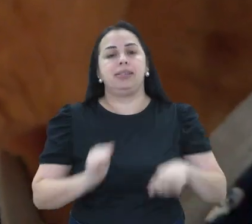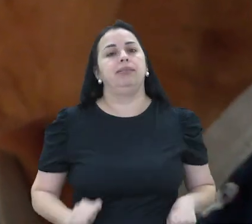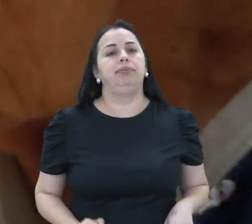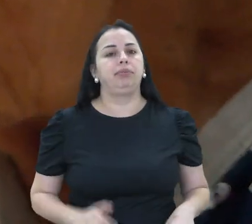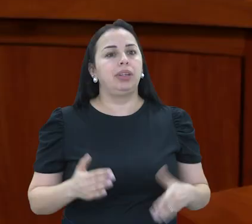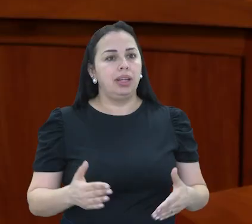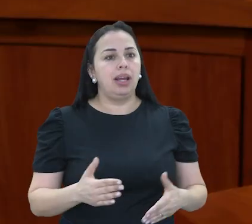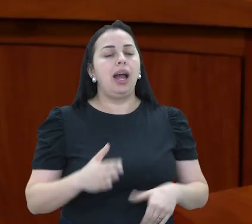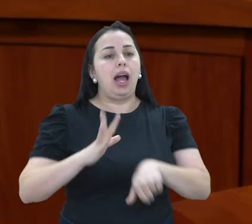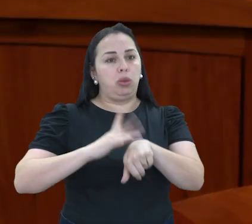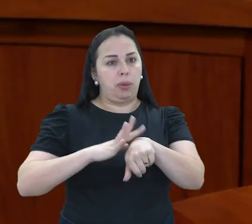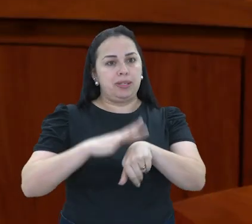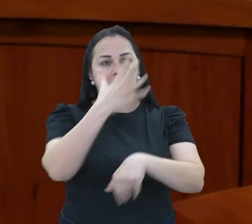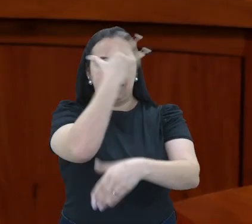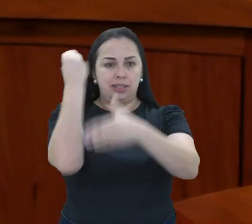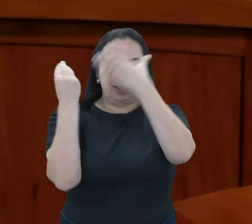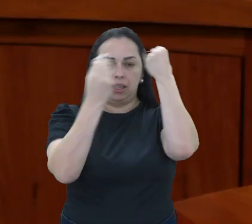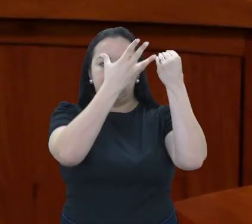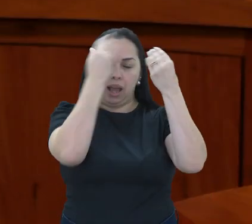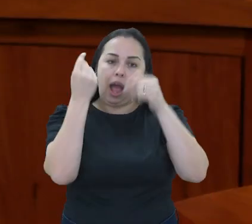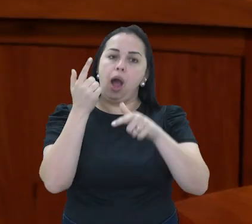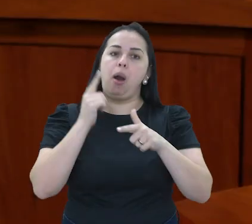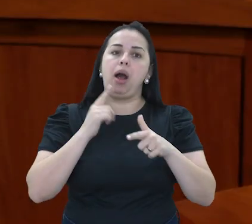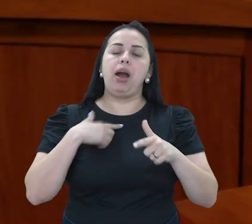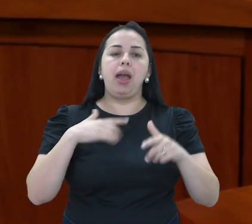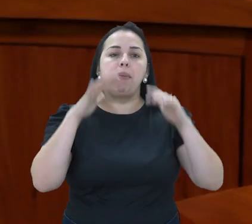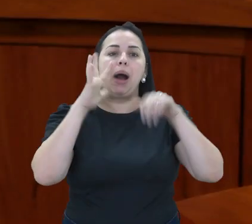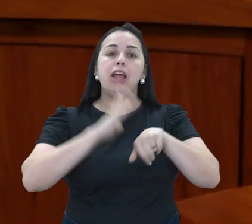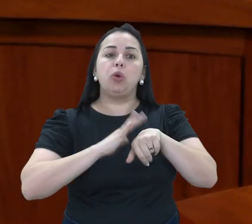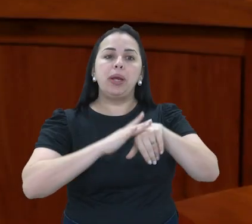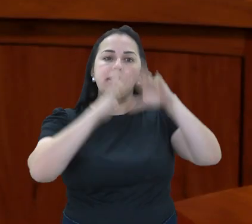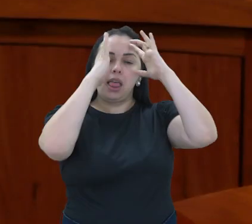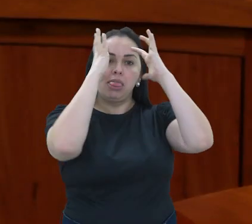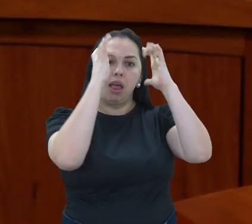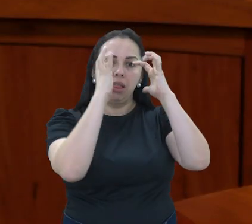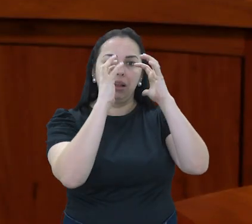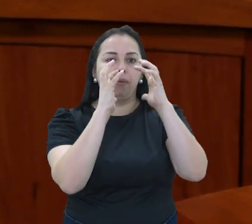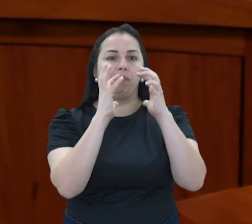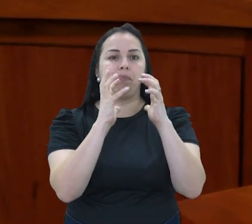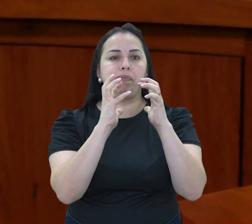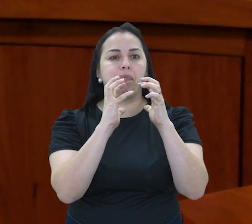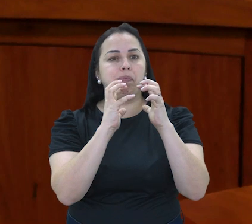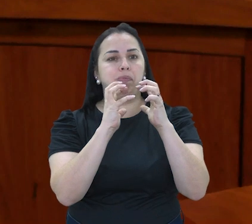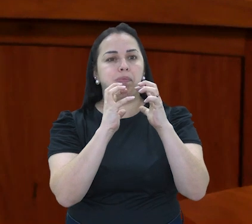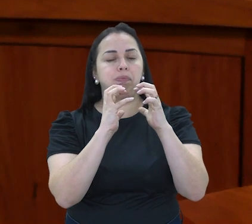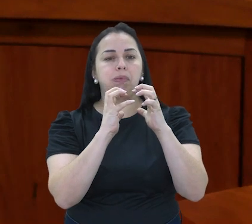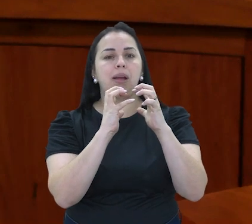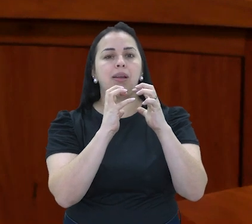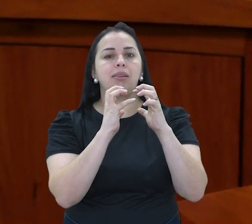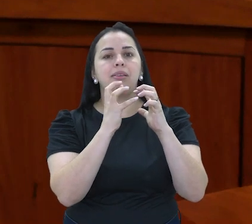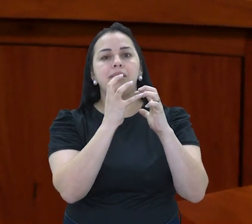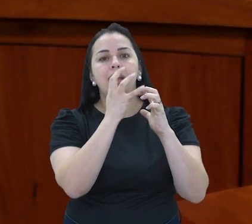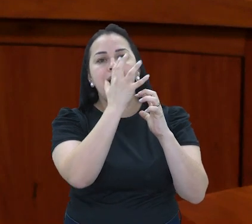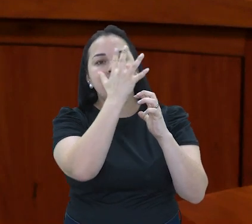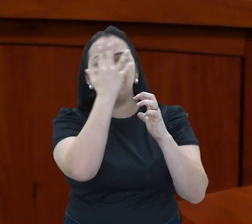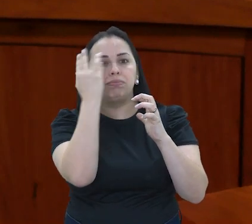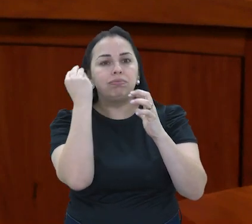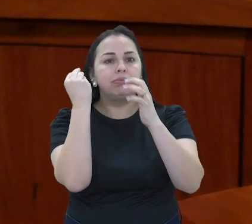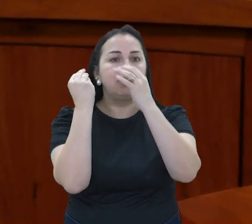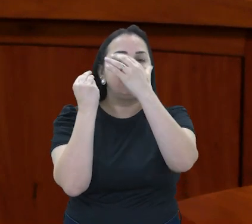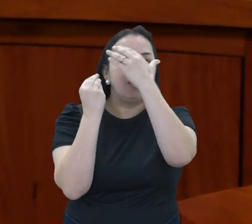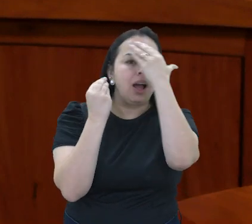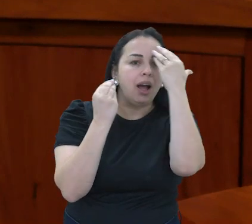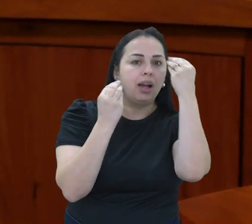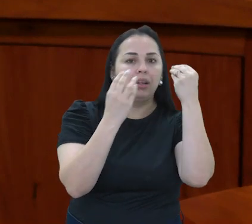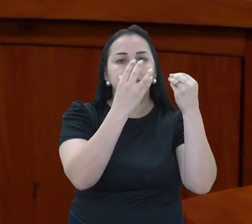dos casos. A doença de Alzheimer, ela é uma doença neurológica que ela comete os neurônios e ela vai tirando